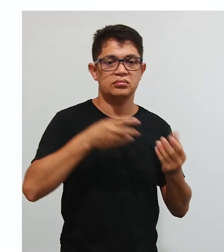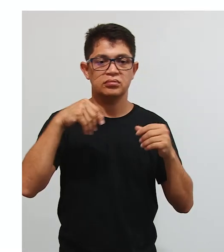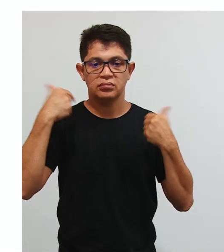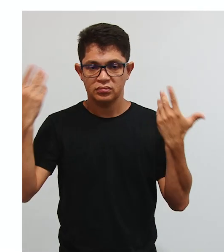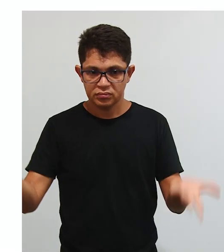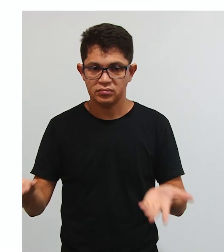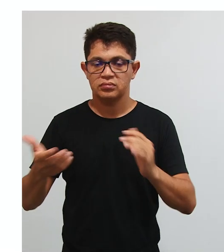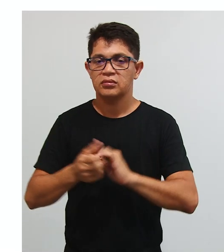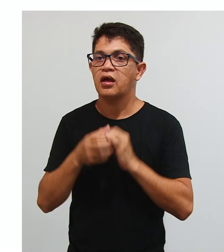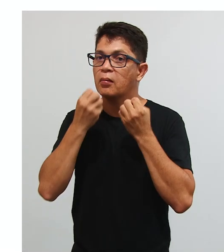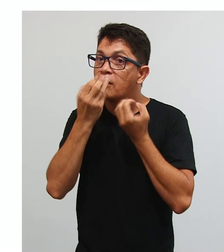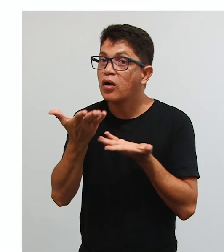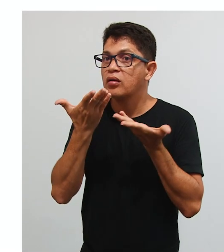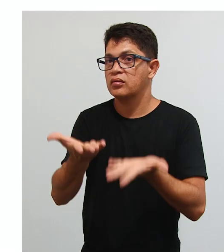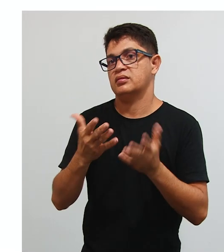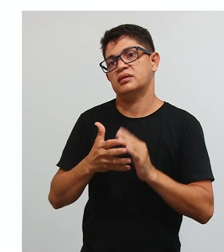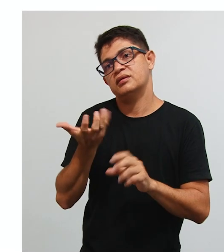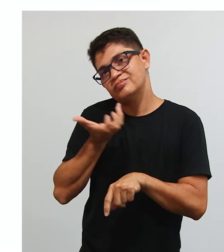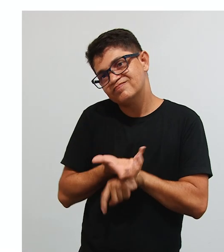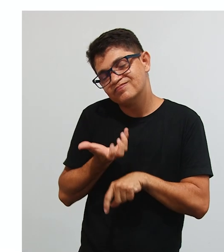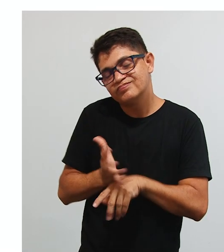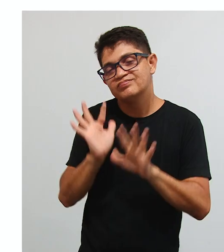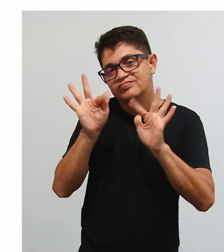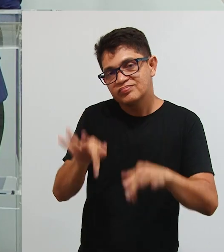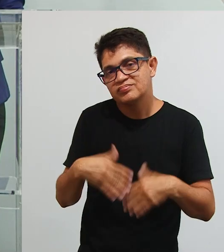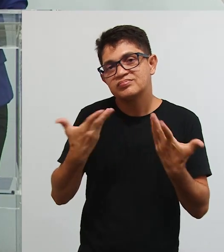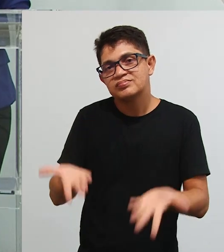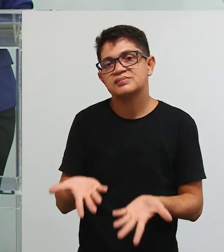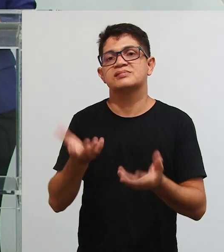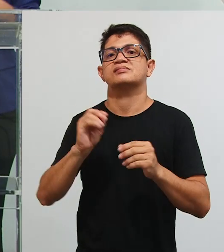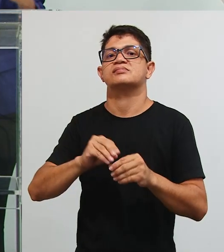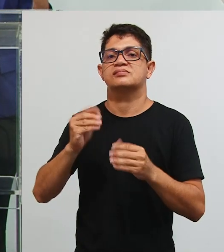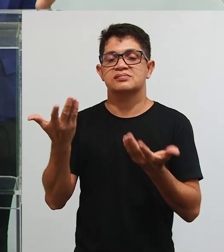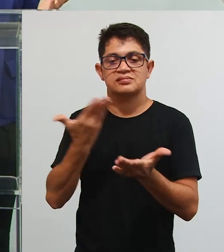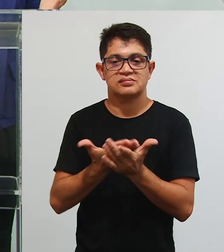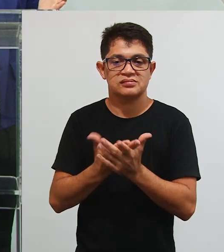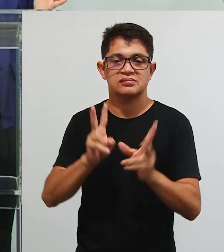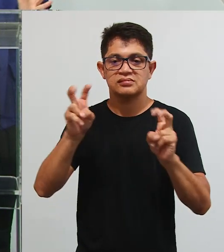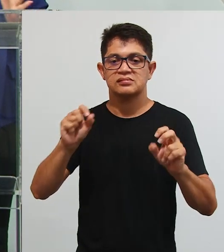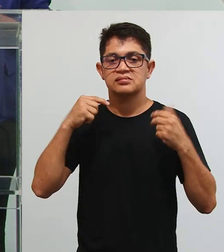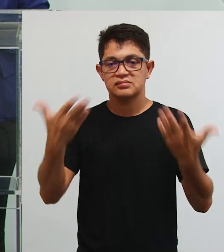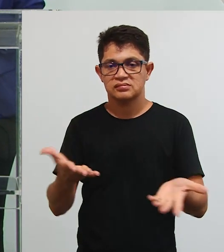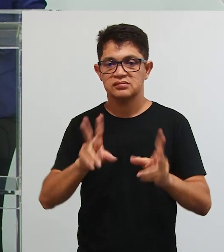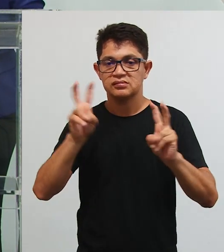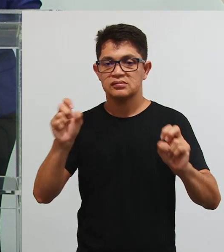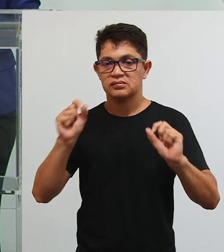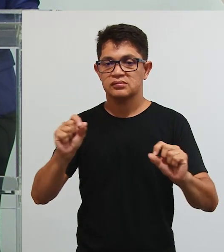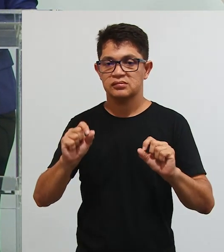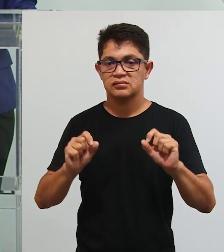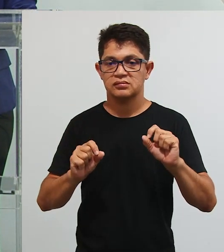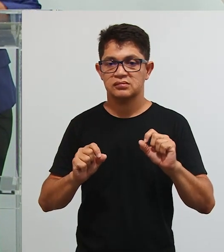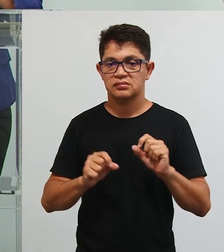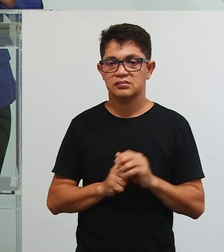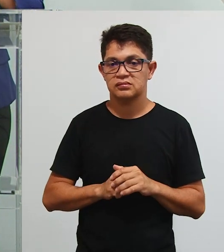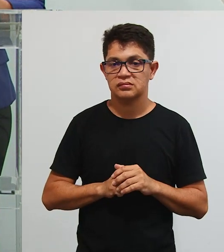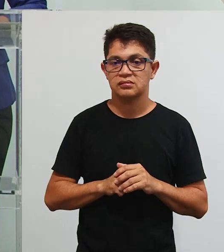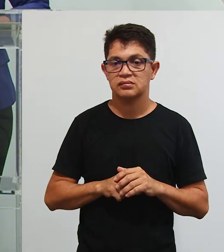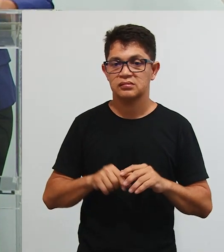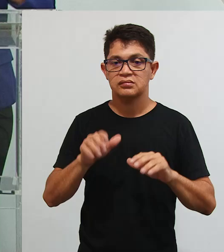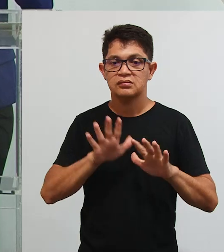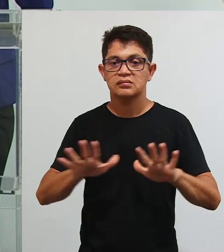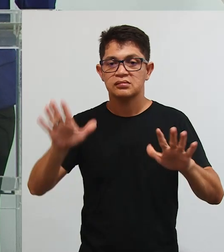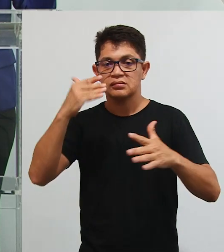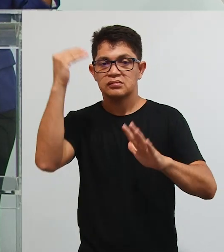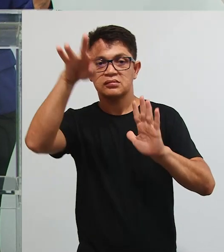não é mesmo? Bom, gente, então a nossa disciplina encerra por aqui, nossa aulinha de hoje, nossa aula que fala sobre um pouco